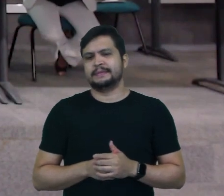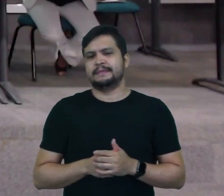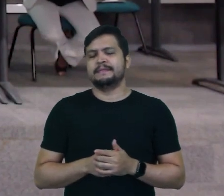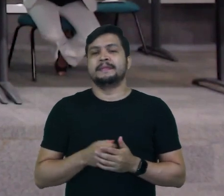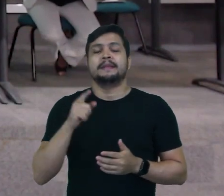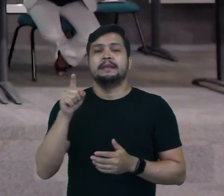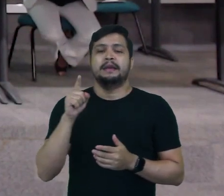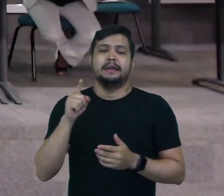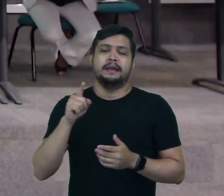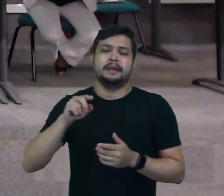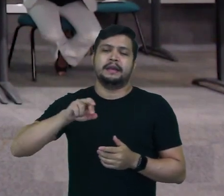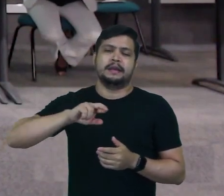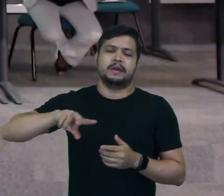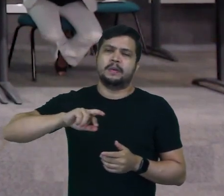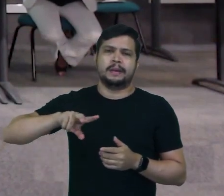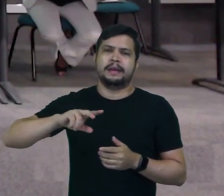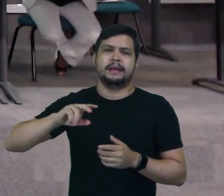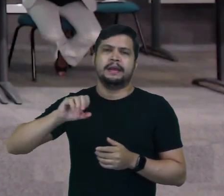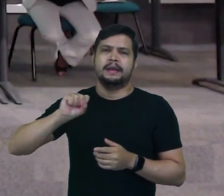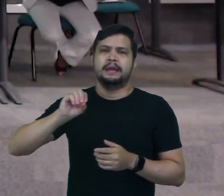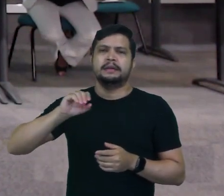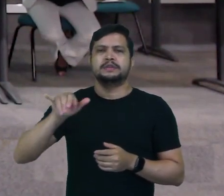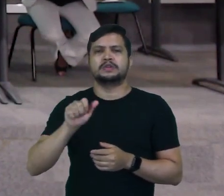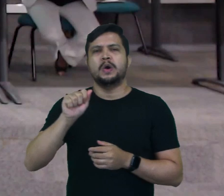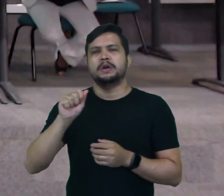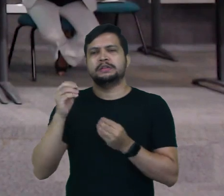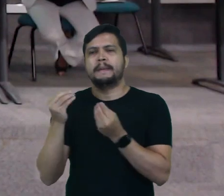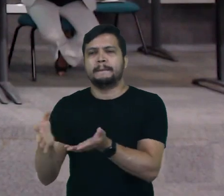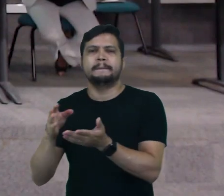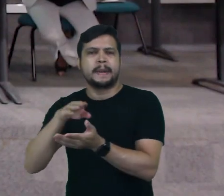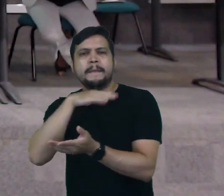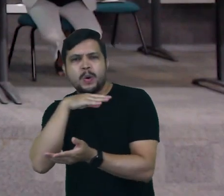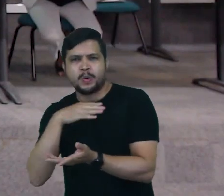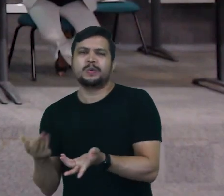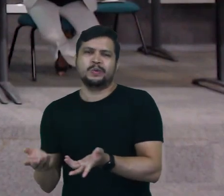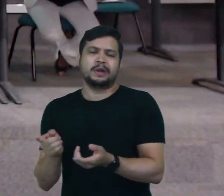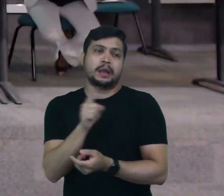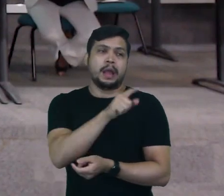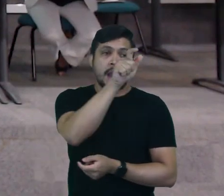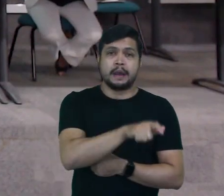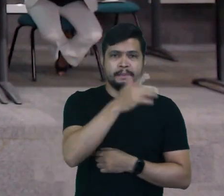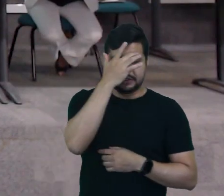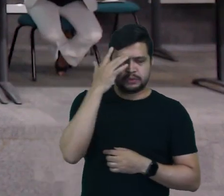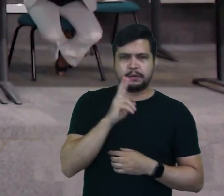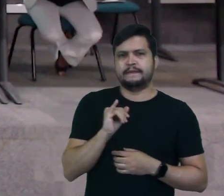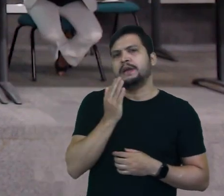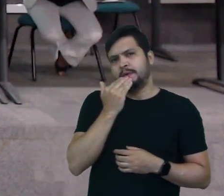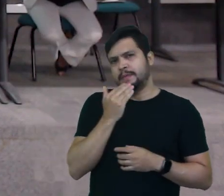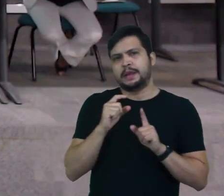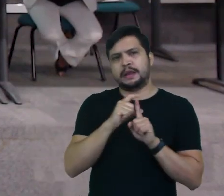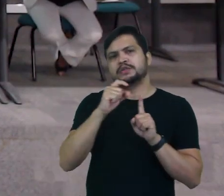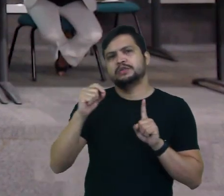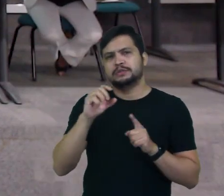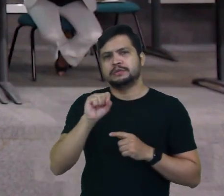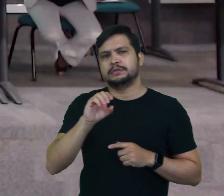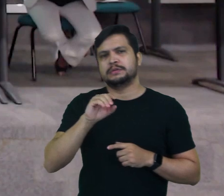soja mais para o porco, você vai dar soja para a gente, enfim, tá tudo certo. É um caminho a se